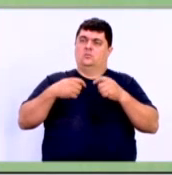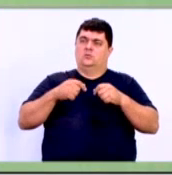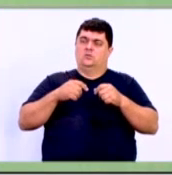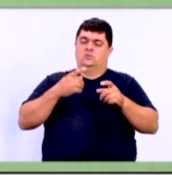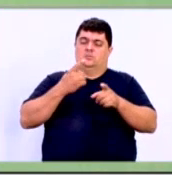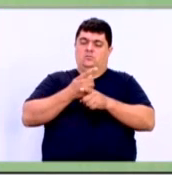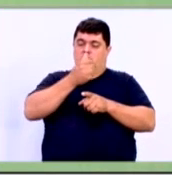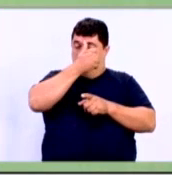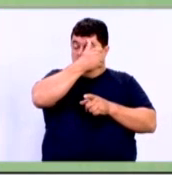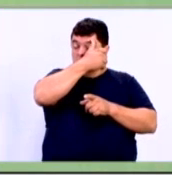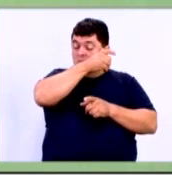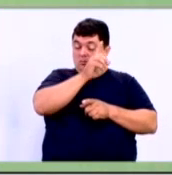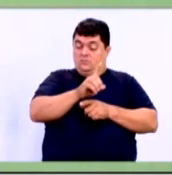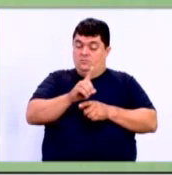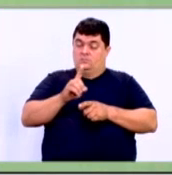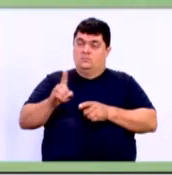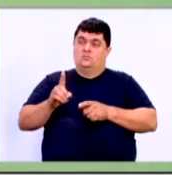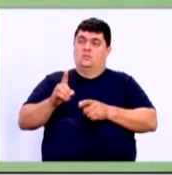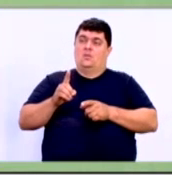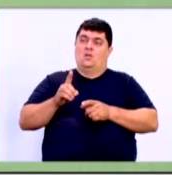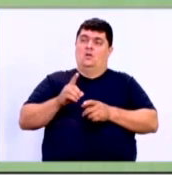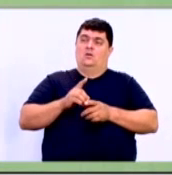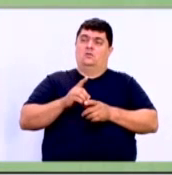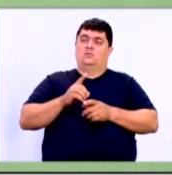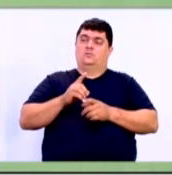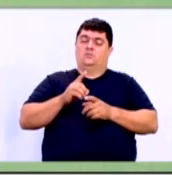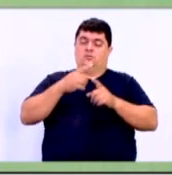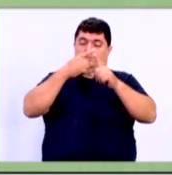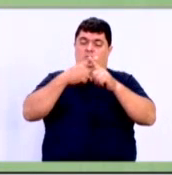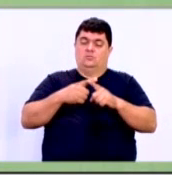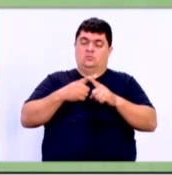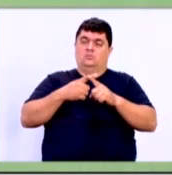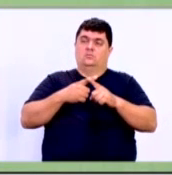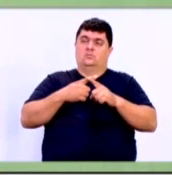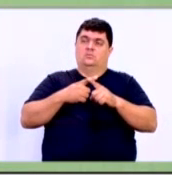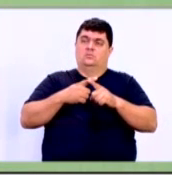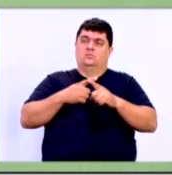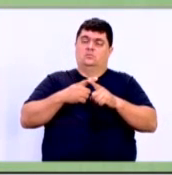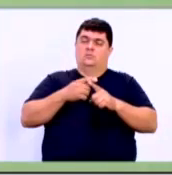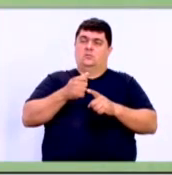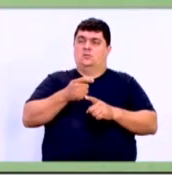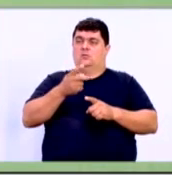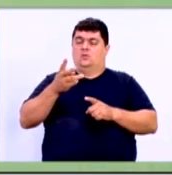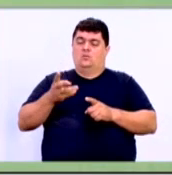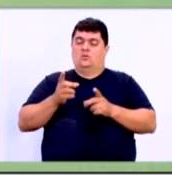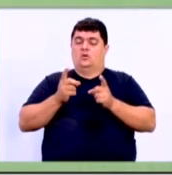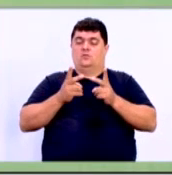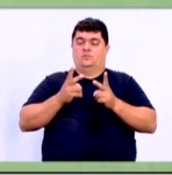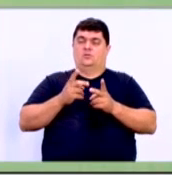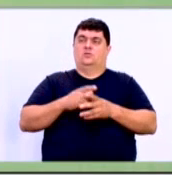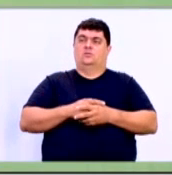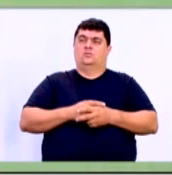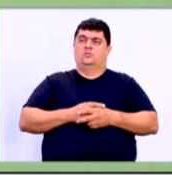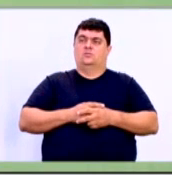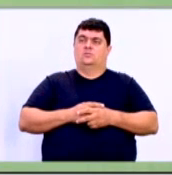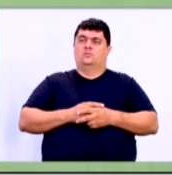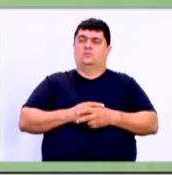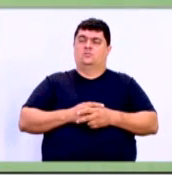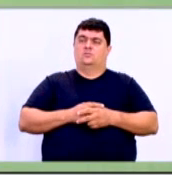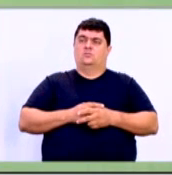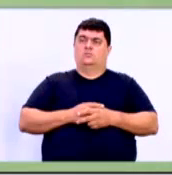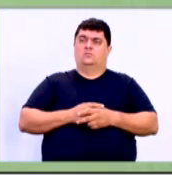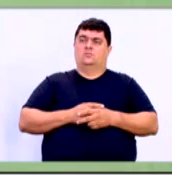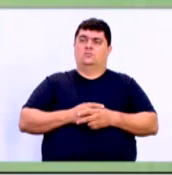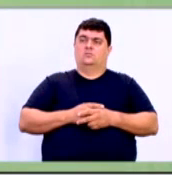achar o custo unitário e multiplicar pela quantidade vendida. Então quer dizer que o custo do